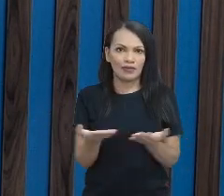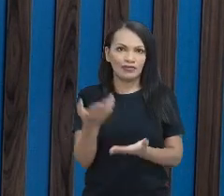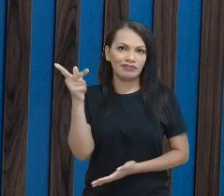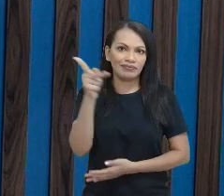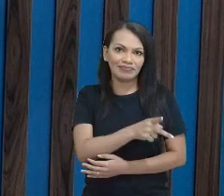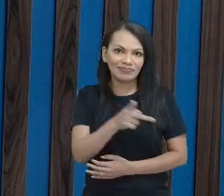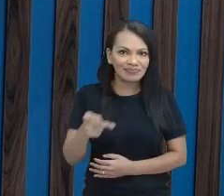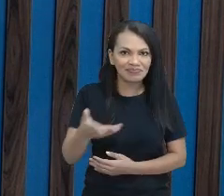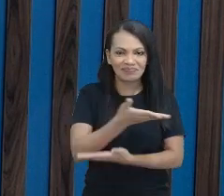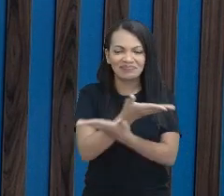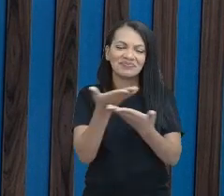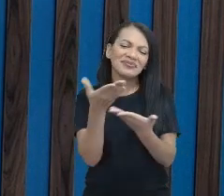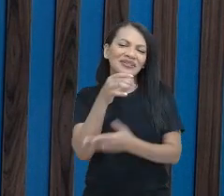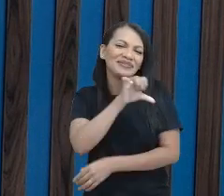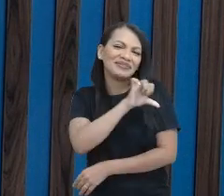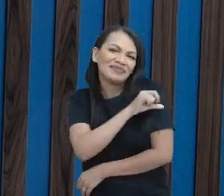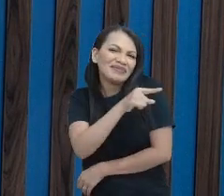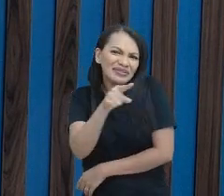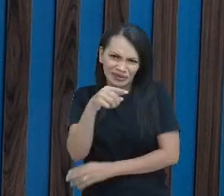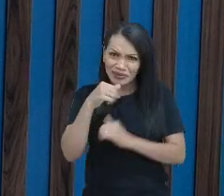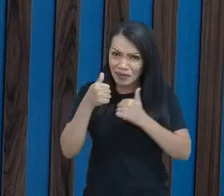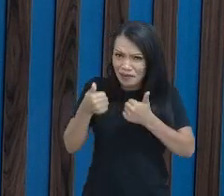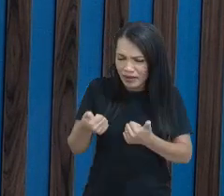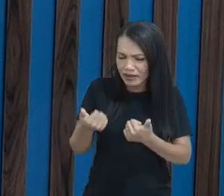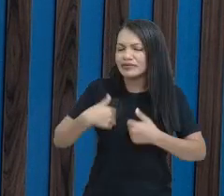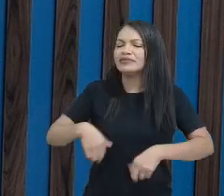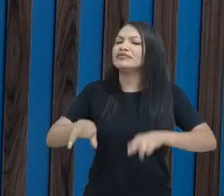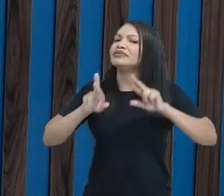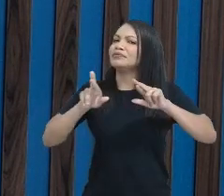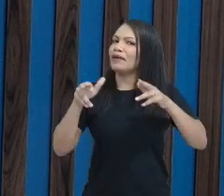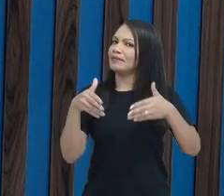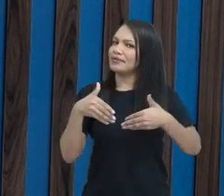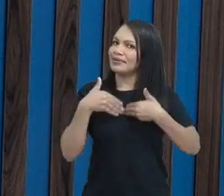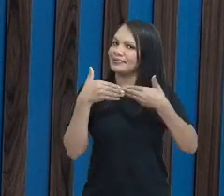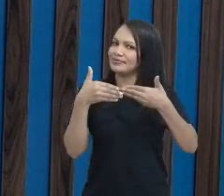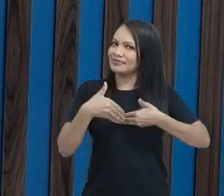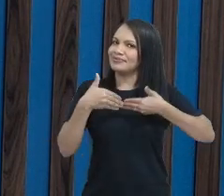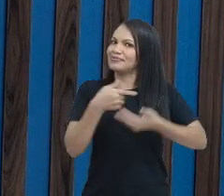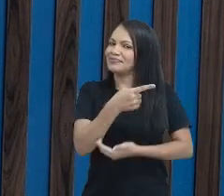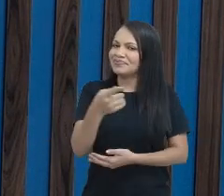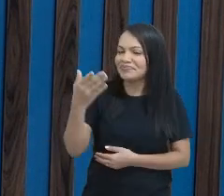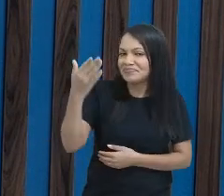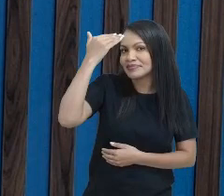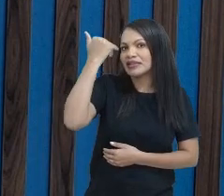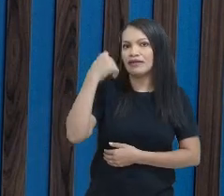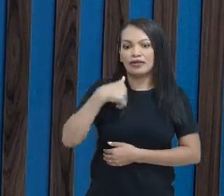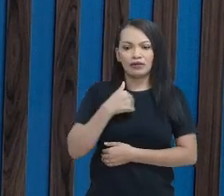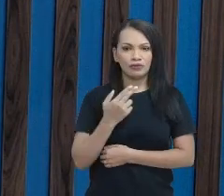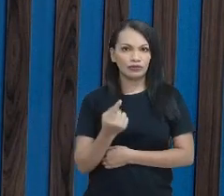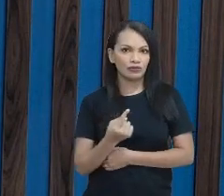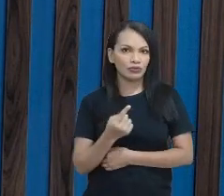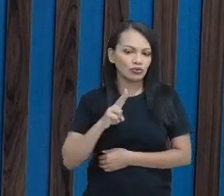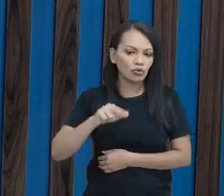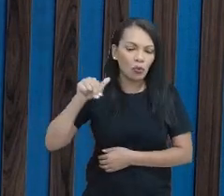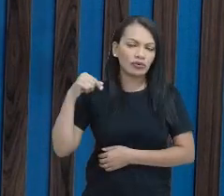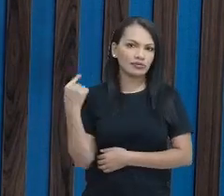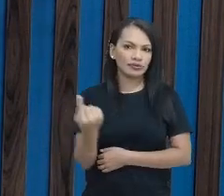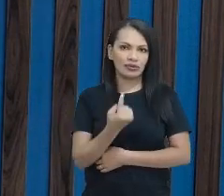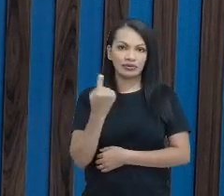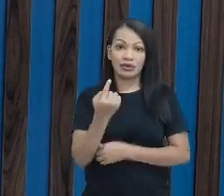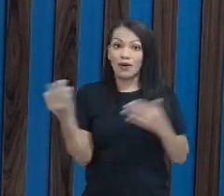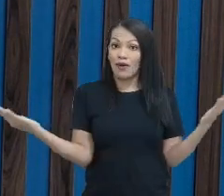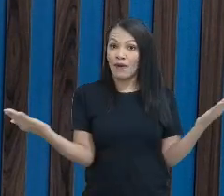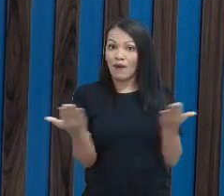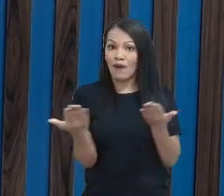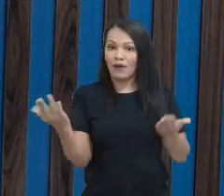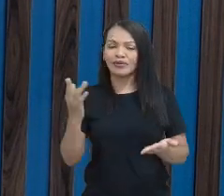do nono ano. Como vocês estão? Espero que animados. Como vocês sabem, eu nunca estou sozinha. E hoje quem faz a